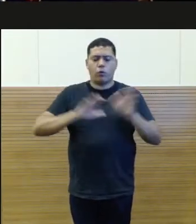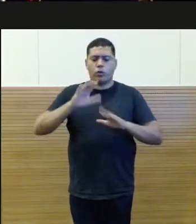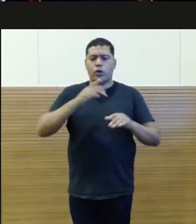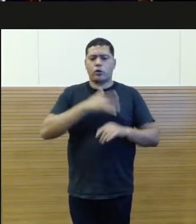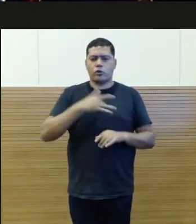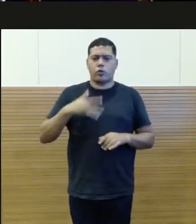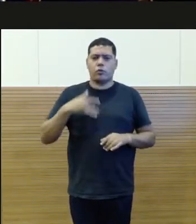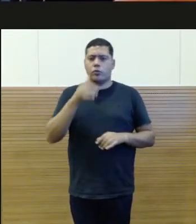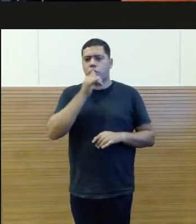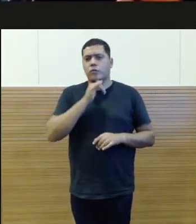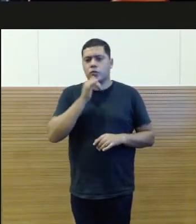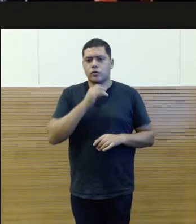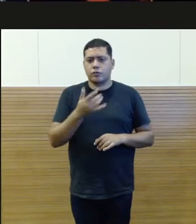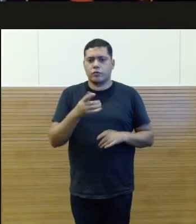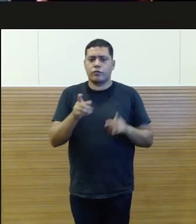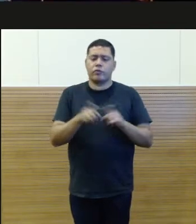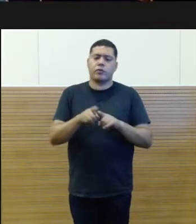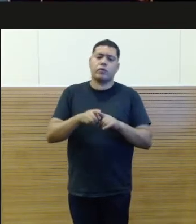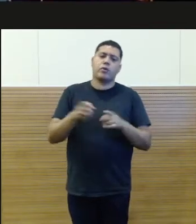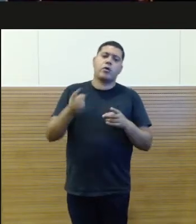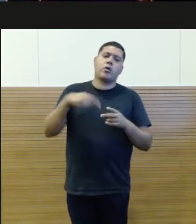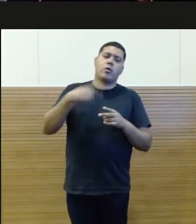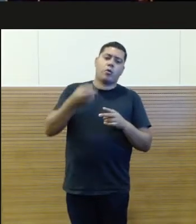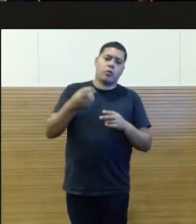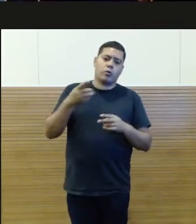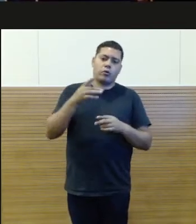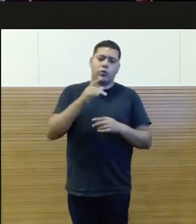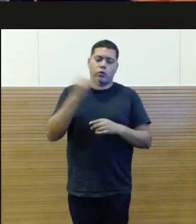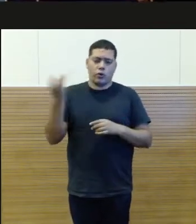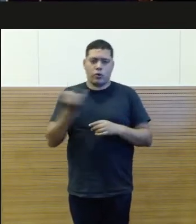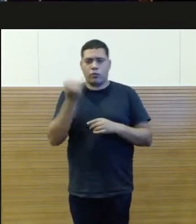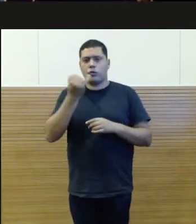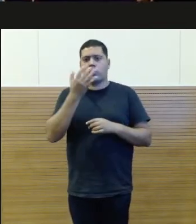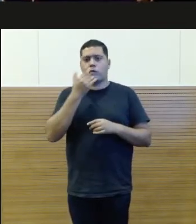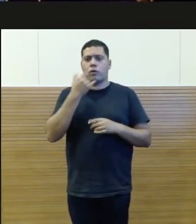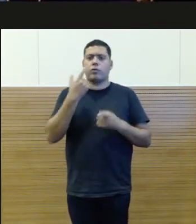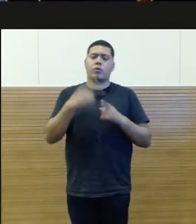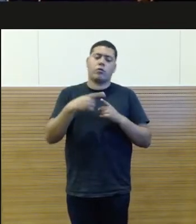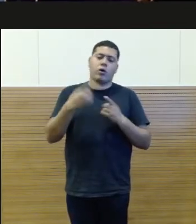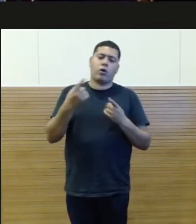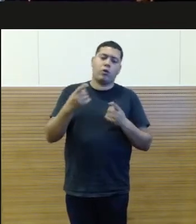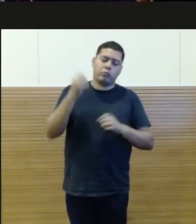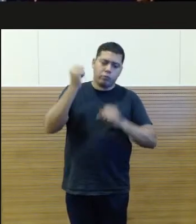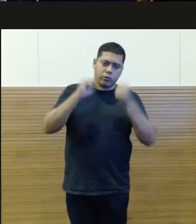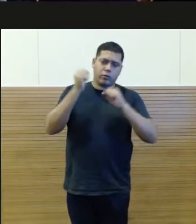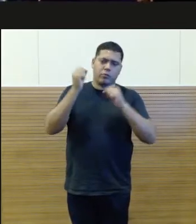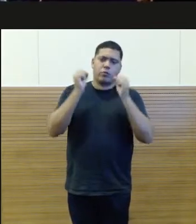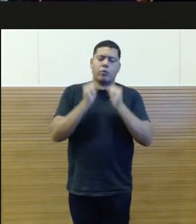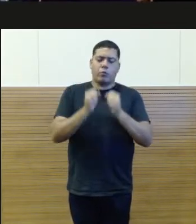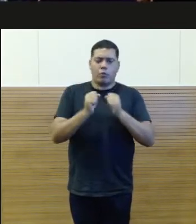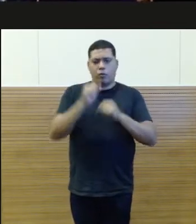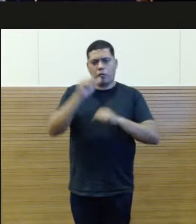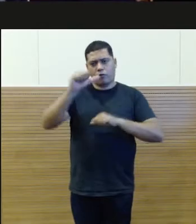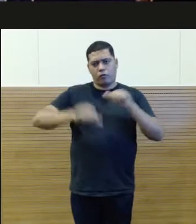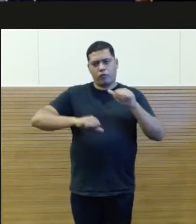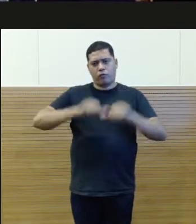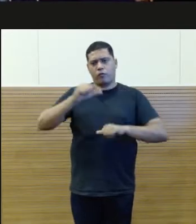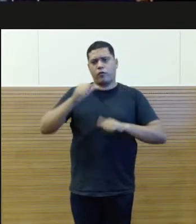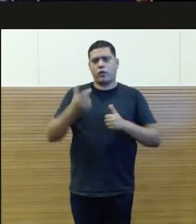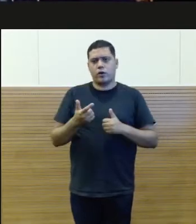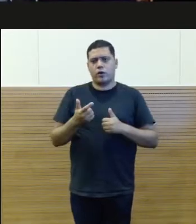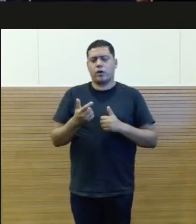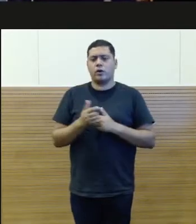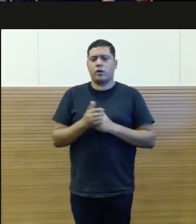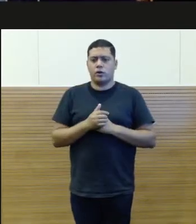antioxidantes. Outro aspecto importante é que os alimentos, devido ao processamento, eles podem se tornar veículos